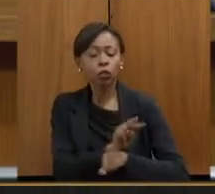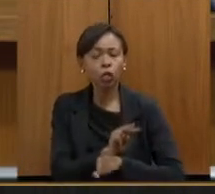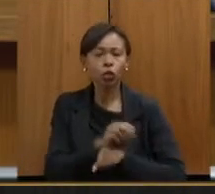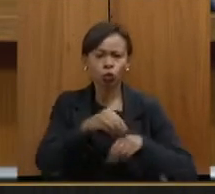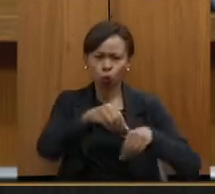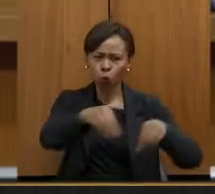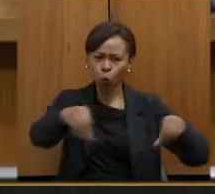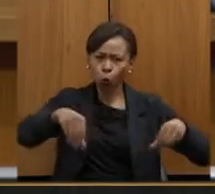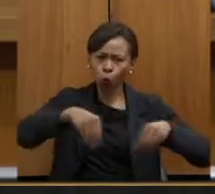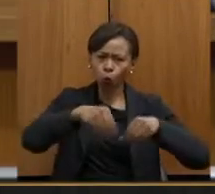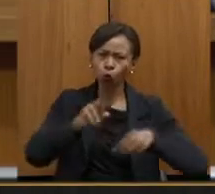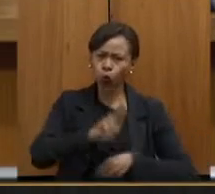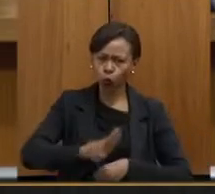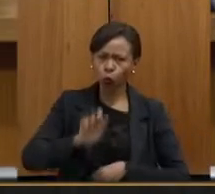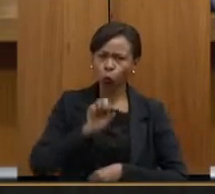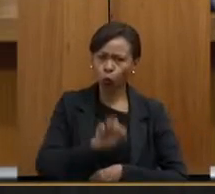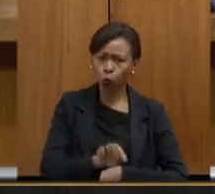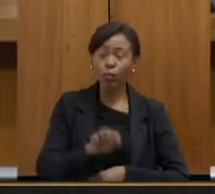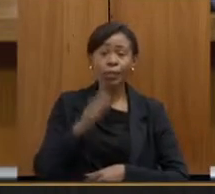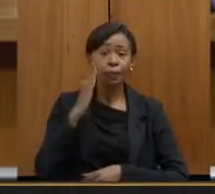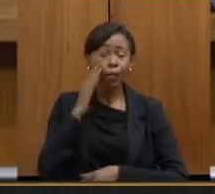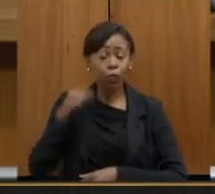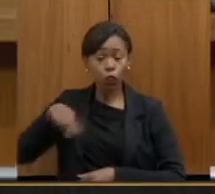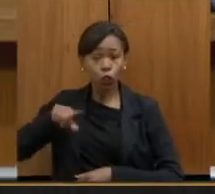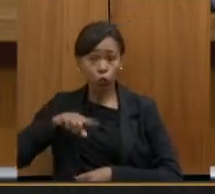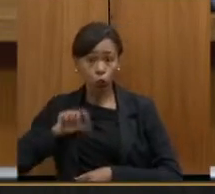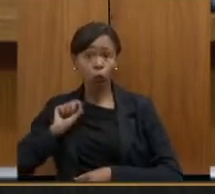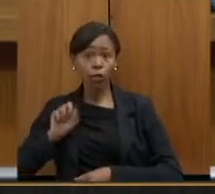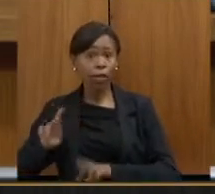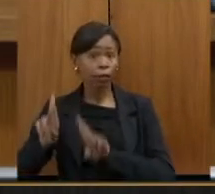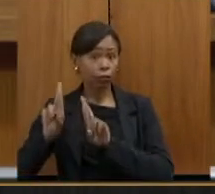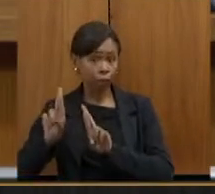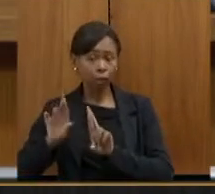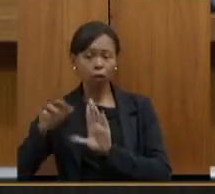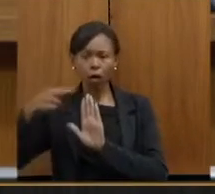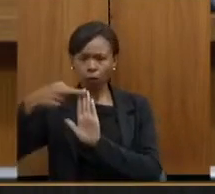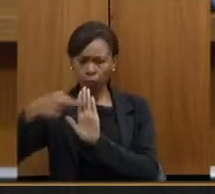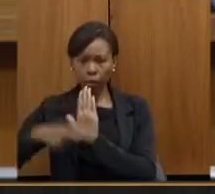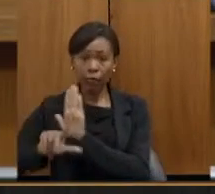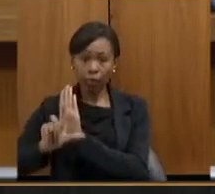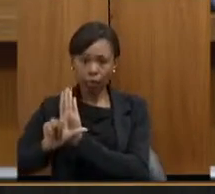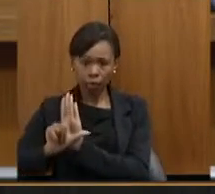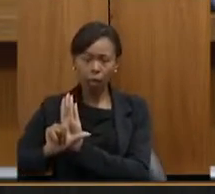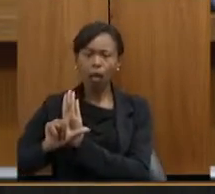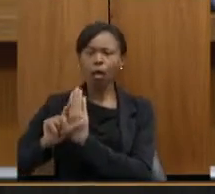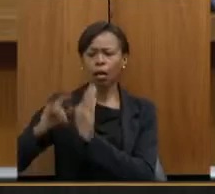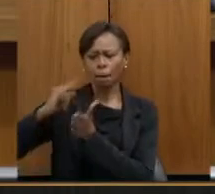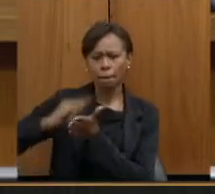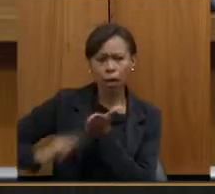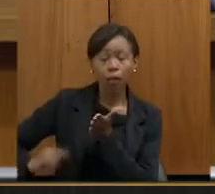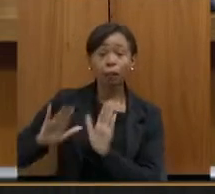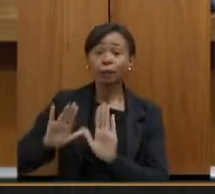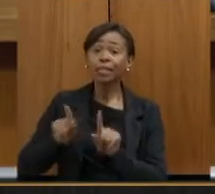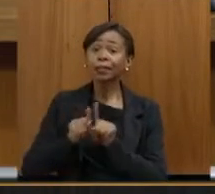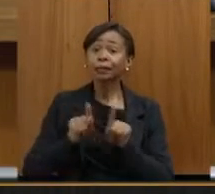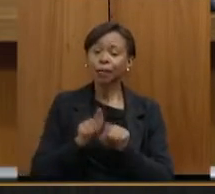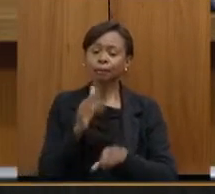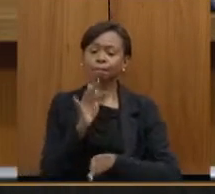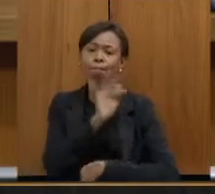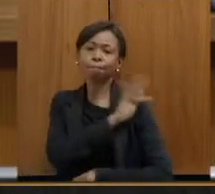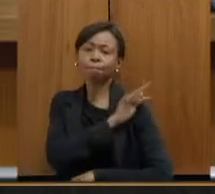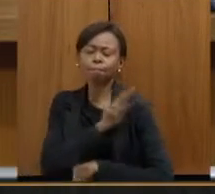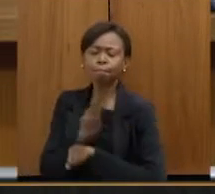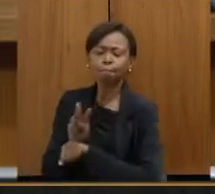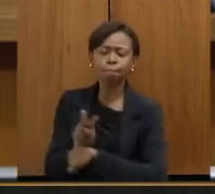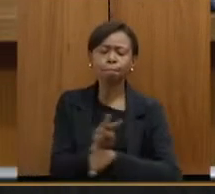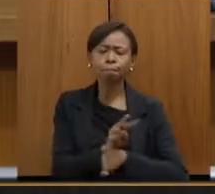que a gente atua ali na ponta, na regularização, mas também de maneira preventiva na fiscalização para